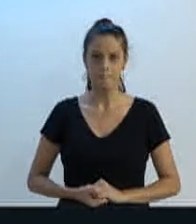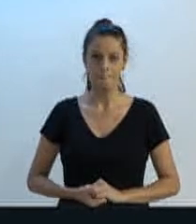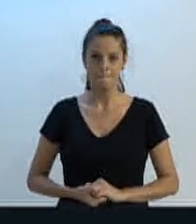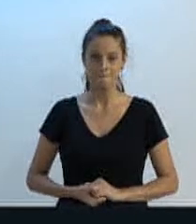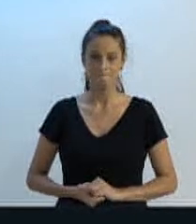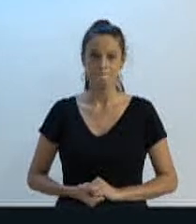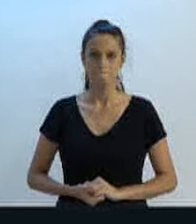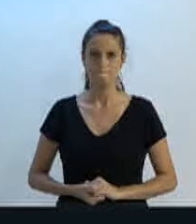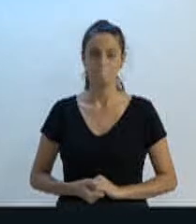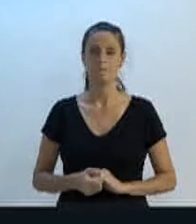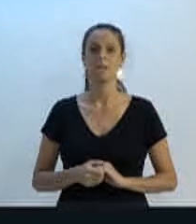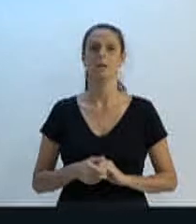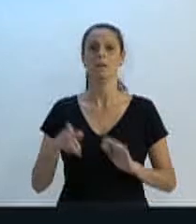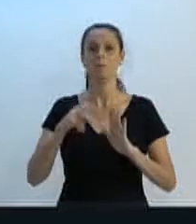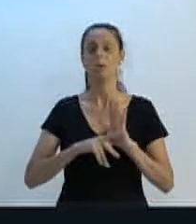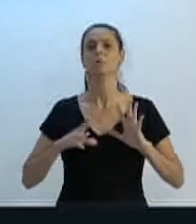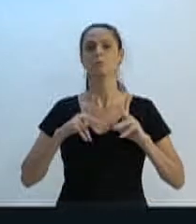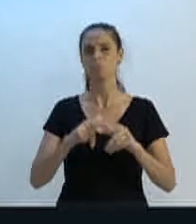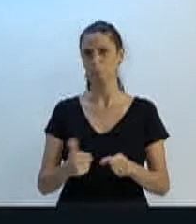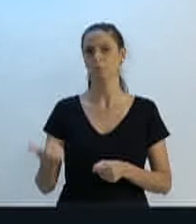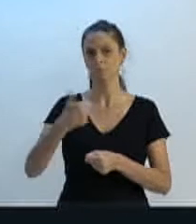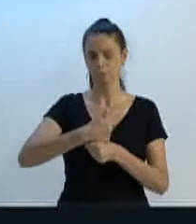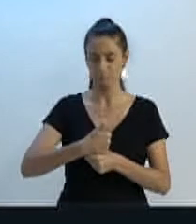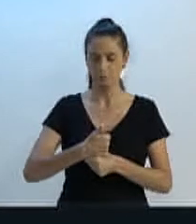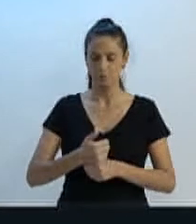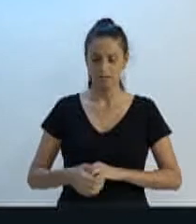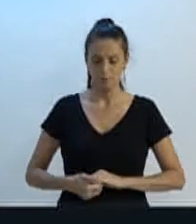É substitutivo global ao projeto.